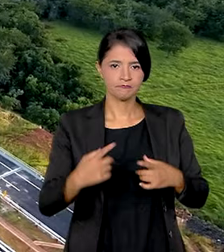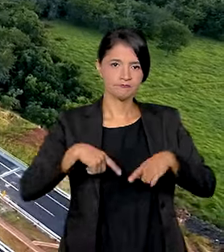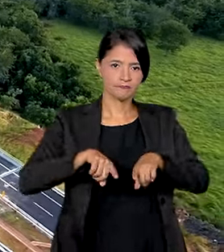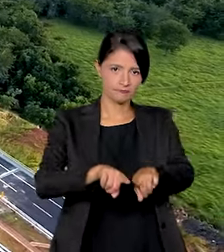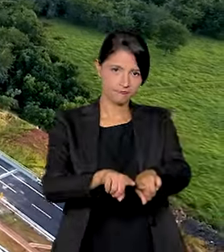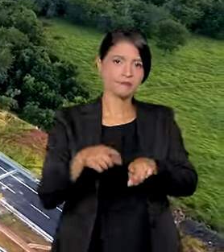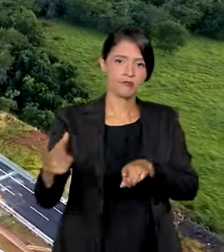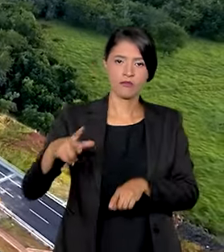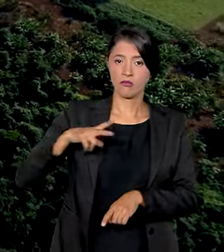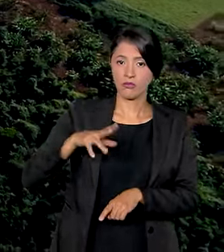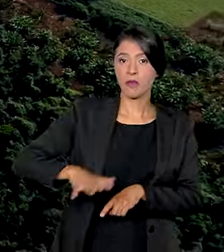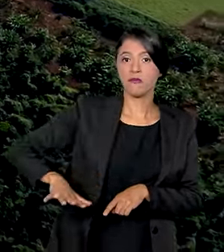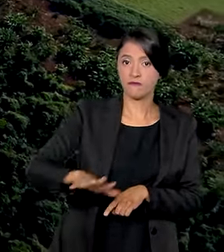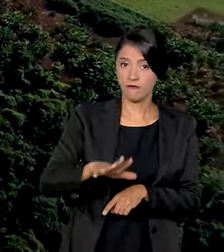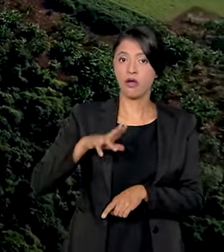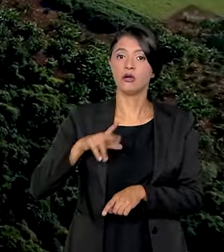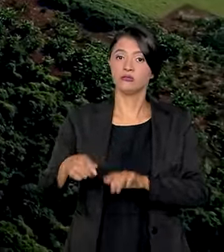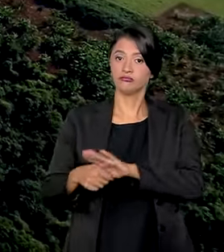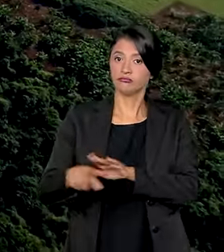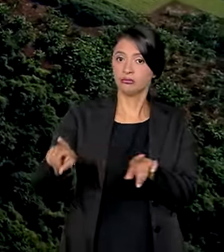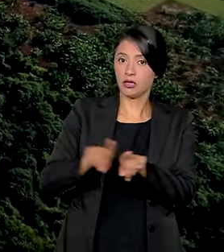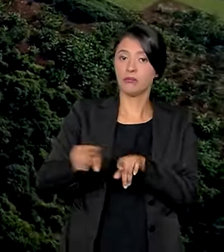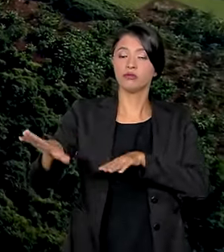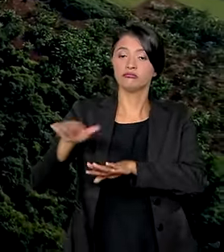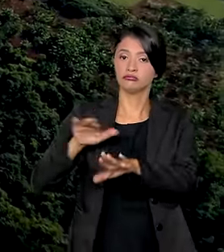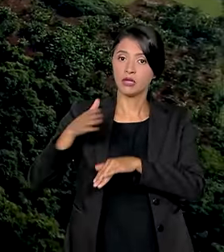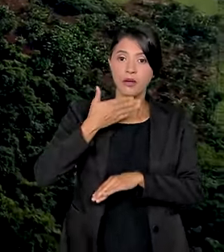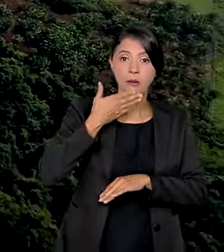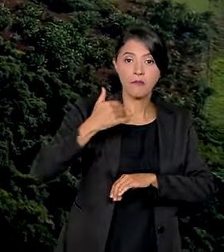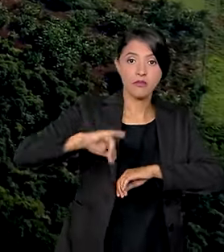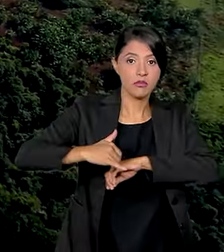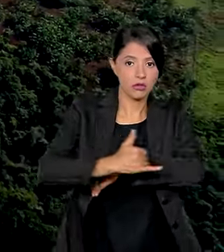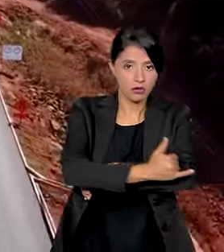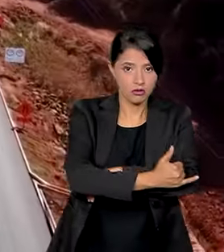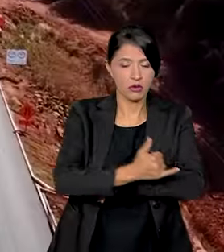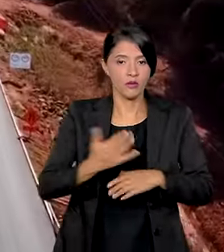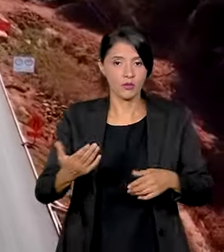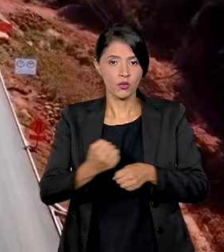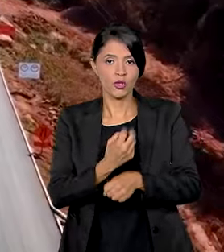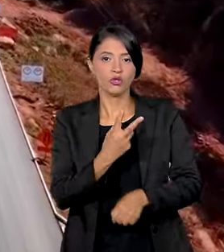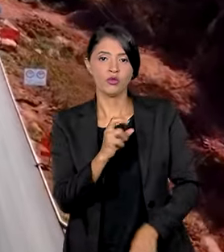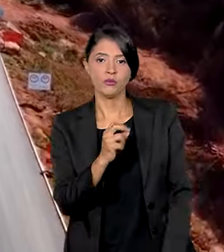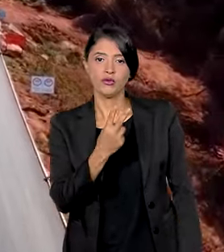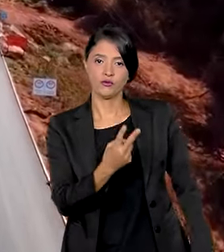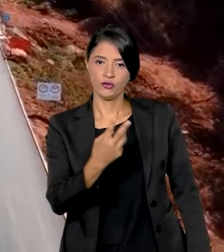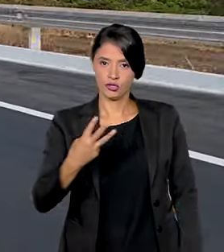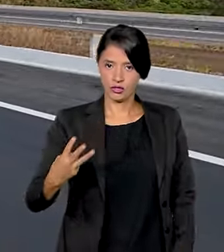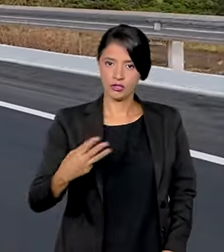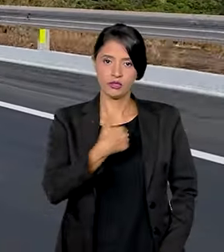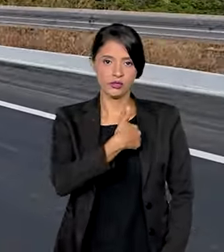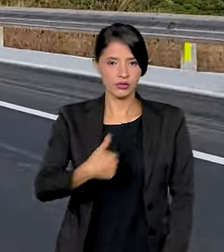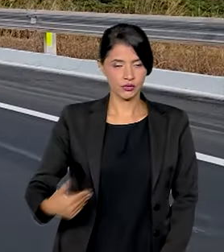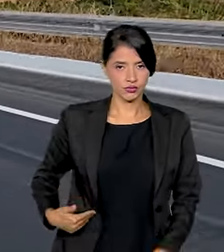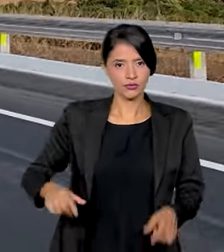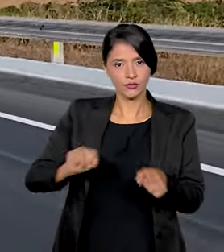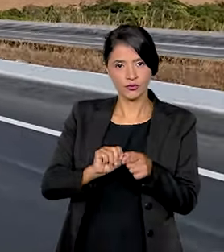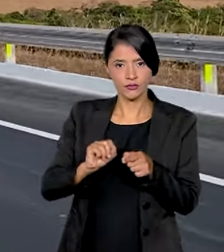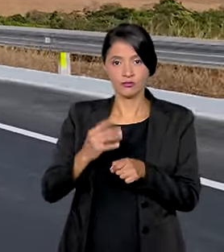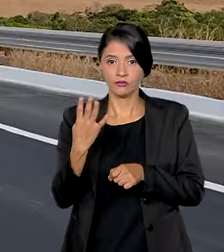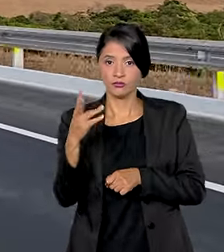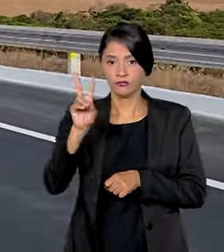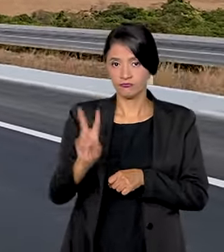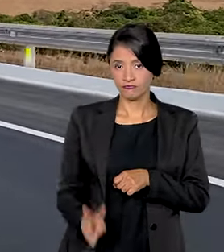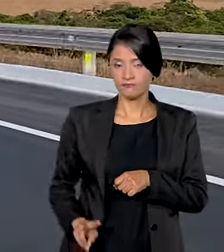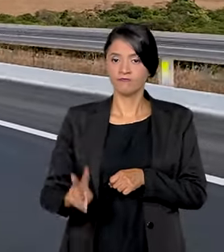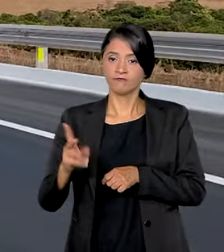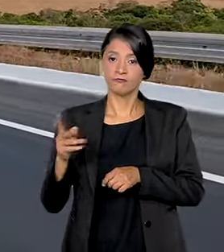A parceria com a iniciativa privada também foi acionada para melhorar a infraestrutura. Em 2023, o governo